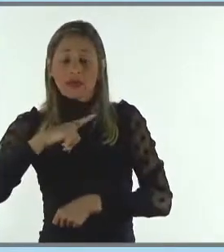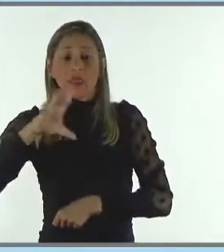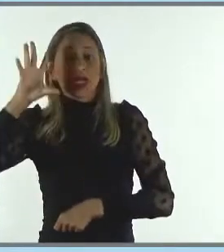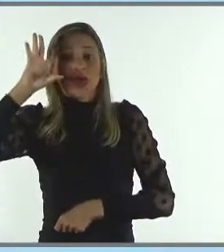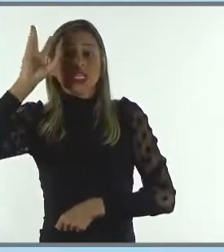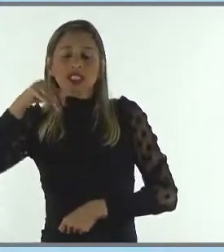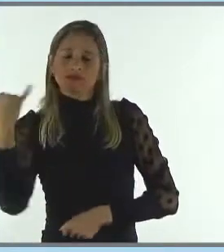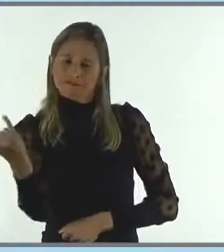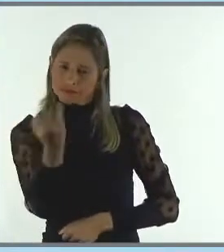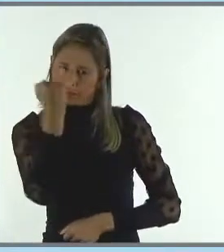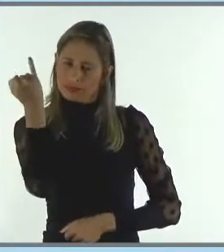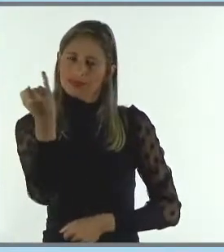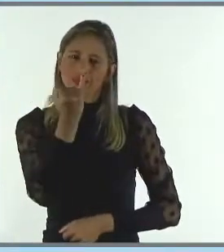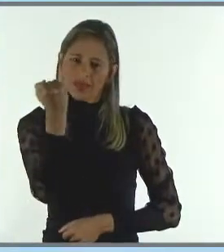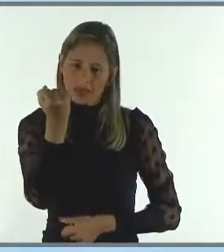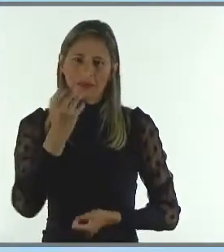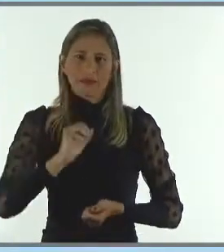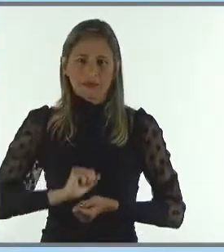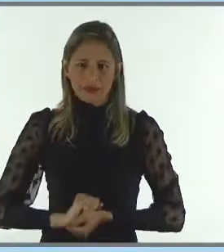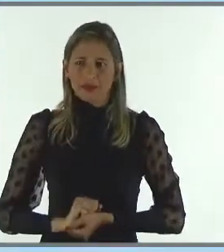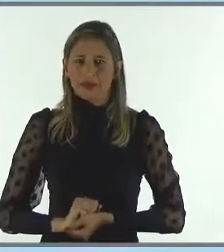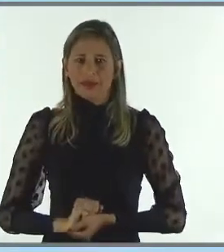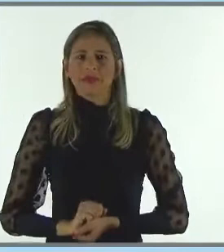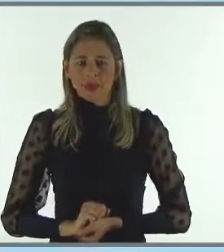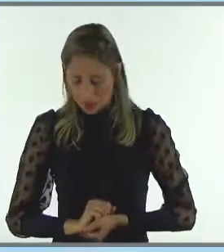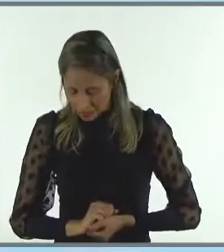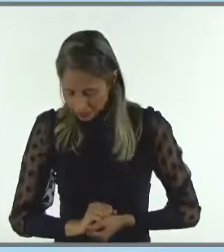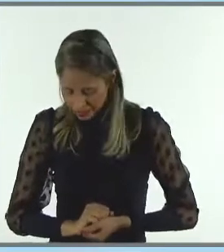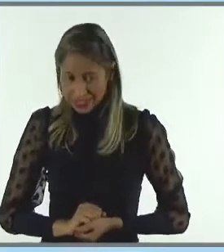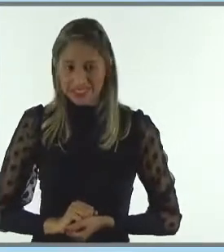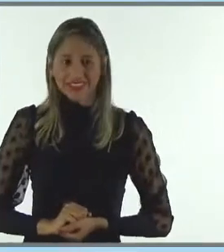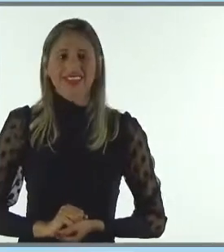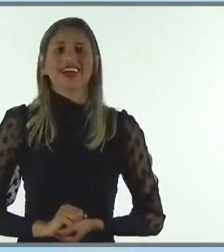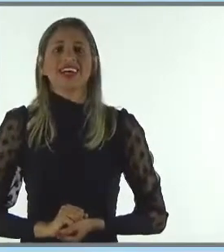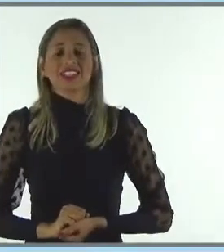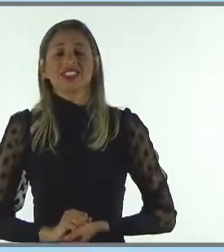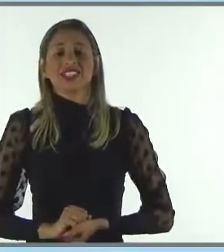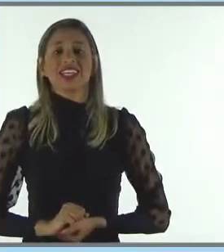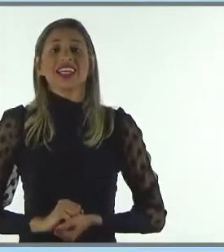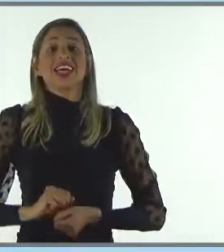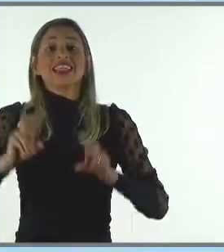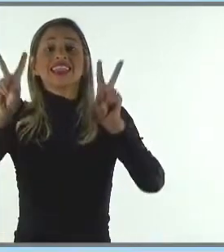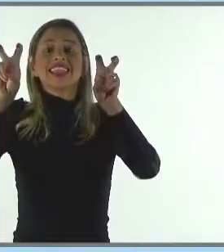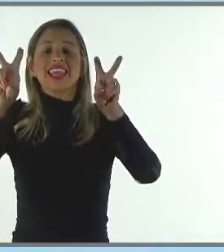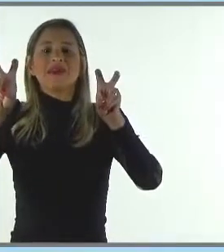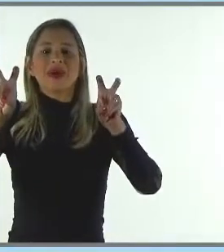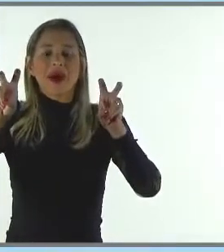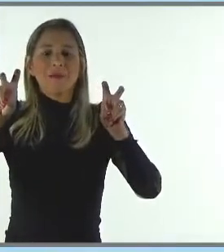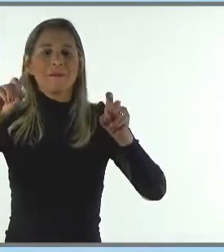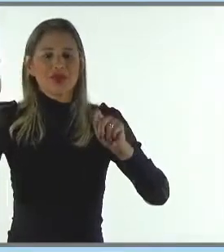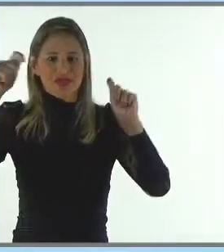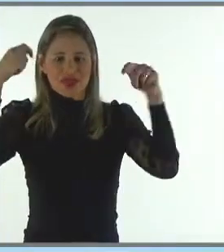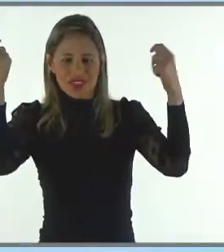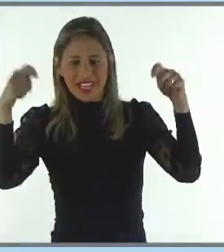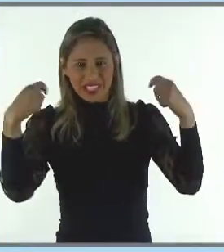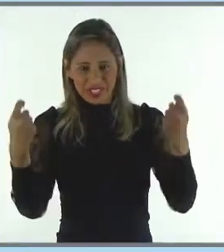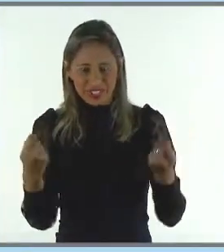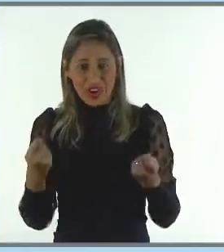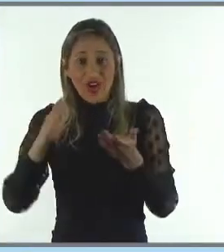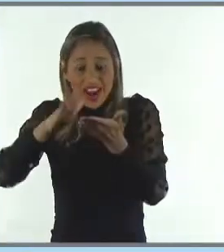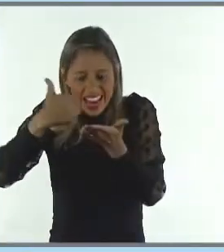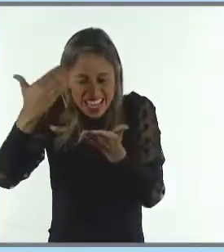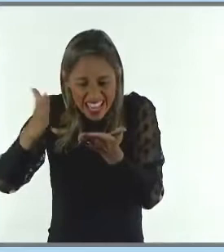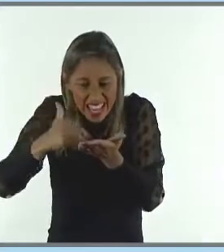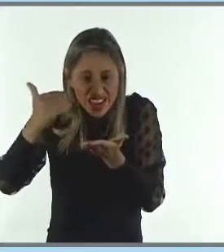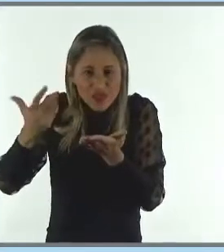era importante trazer isso como tema para o festival, né? Virar a página,